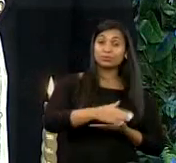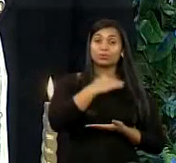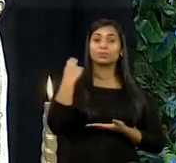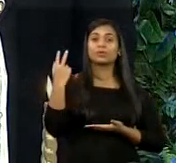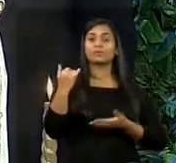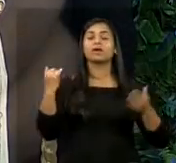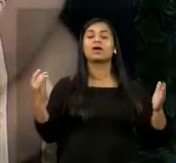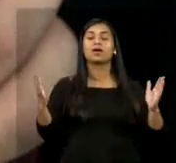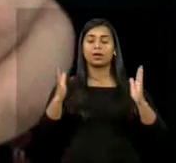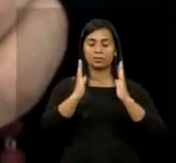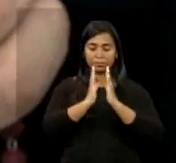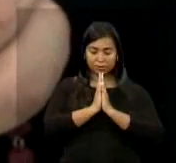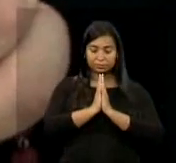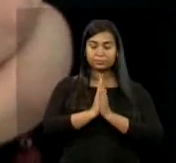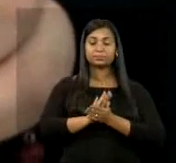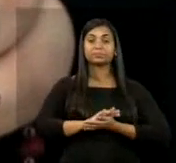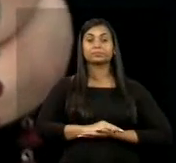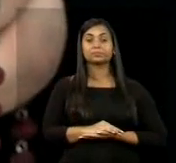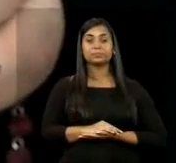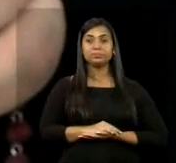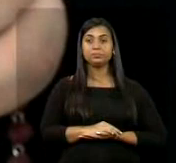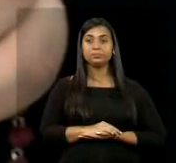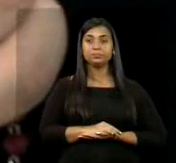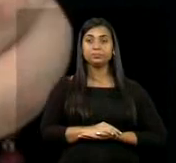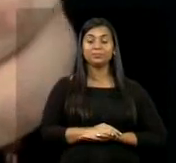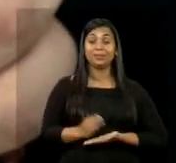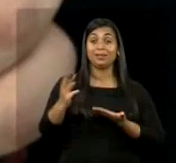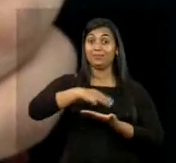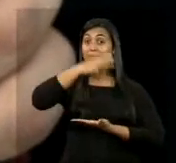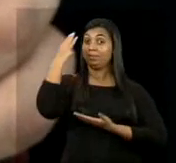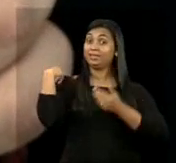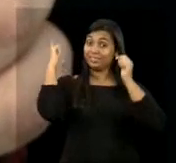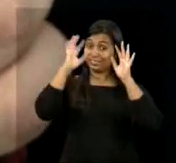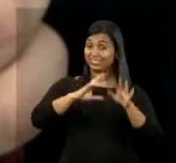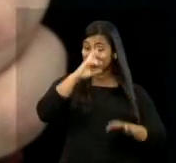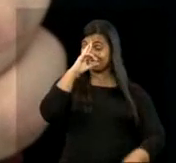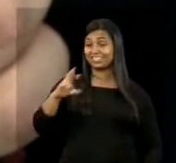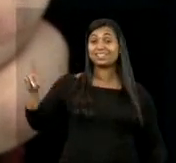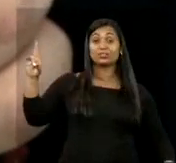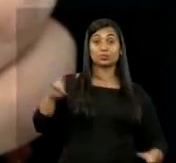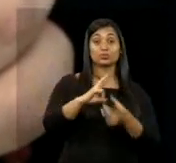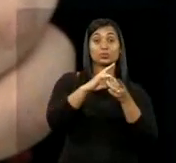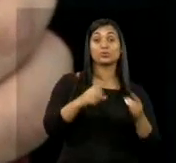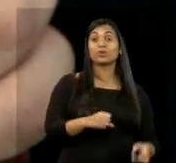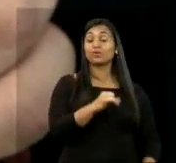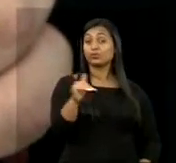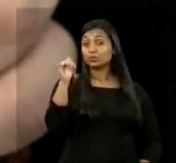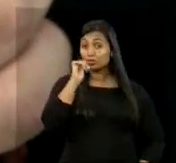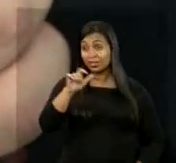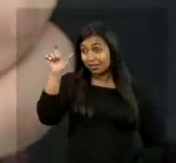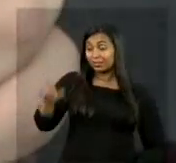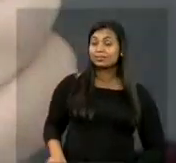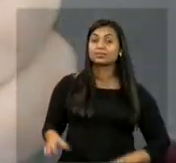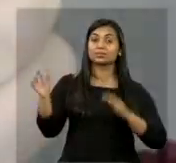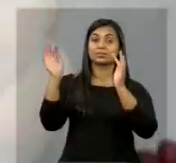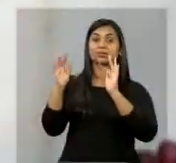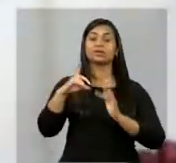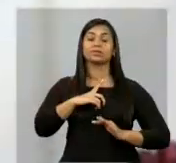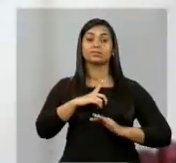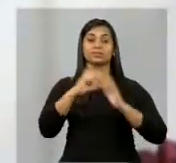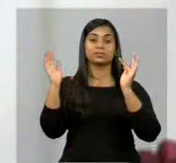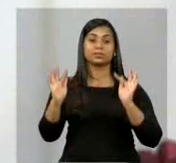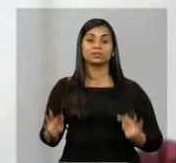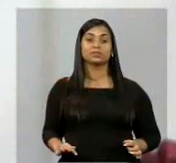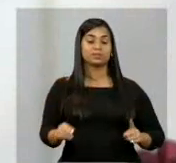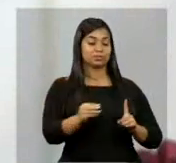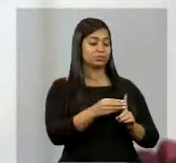pecadores, agora e na hora de nossa morte. Amém. Ave Maria, cheia de graça, o Senhor é convosco. Bendita sois vós